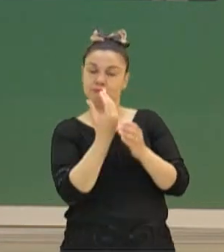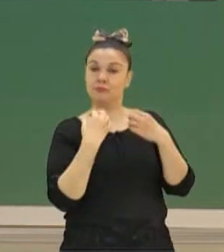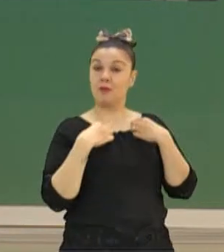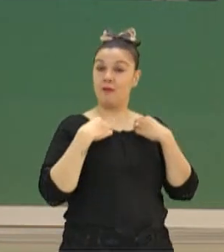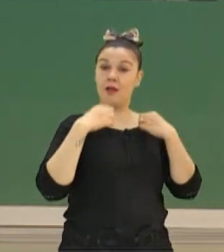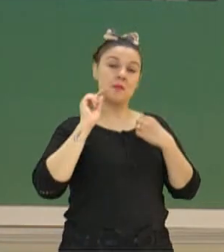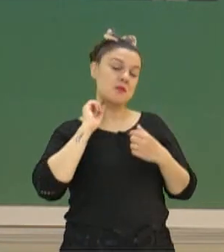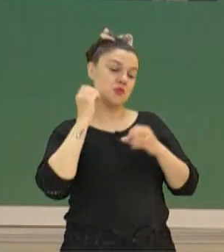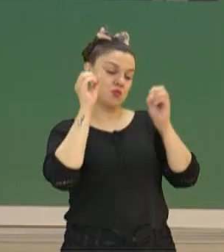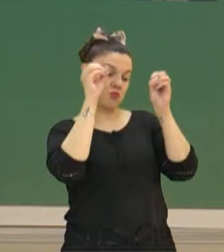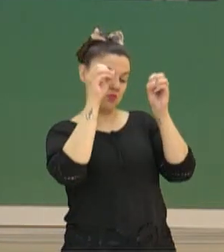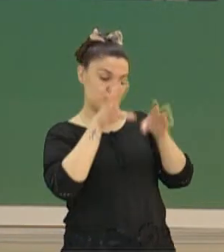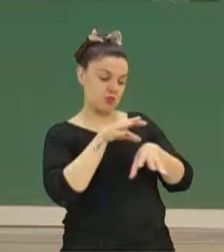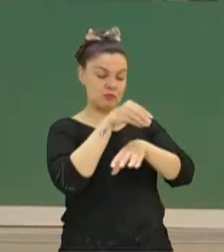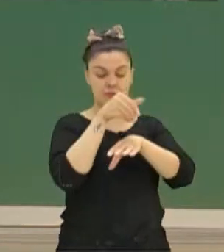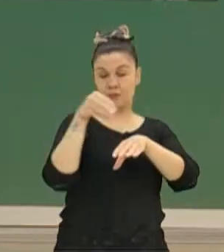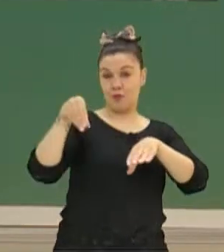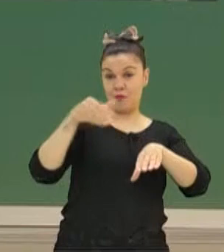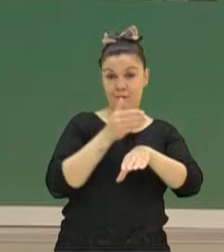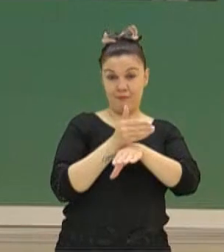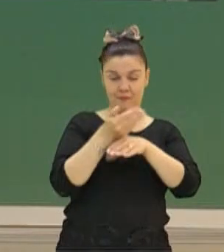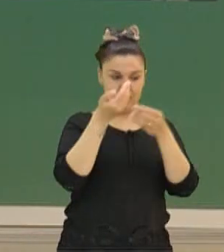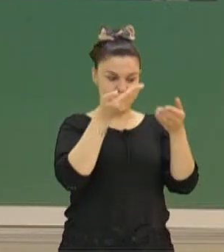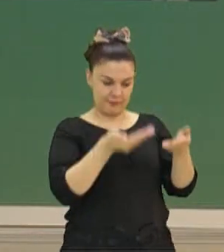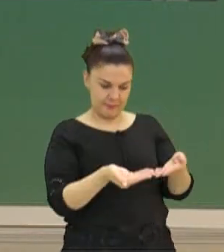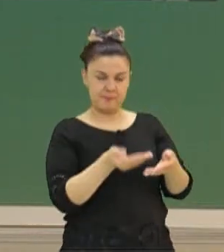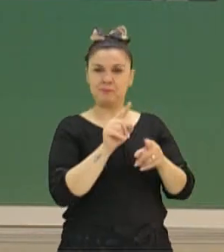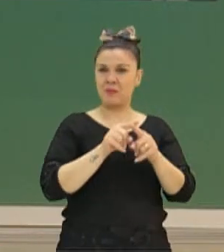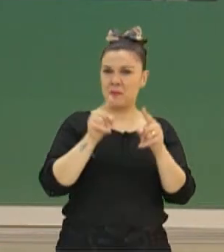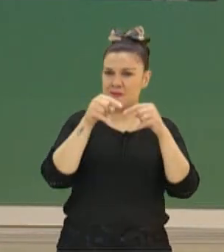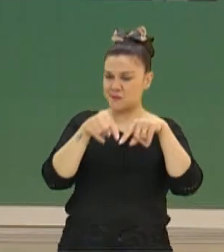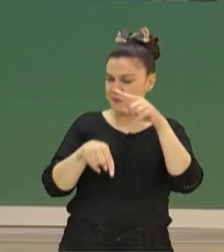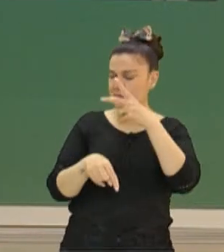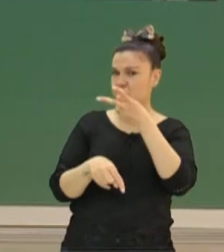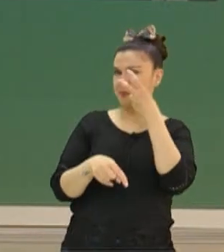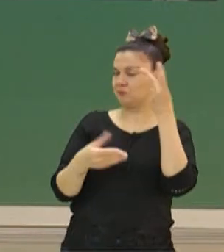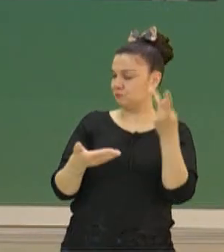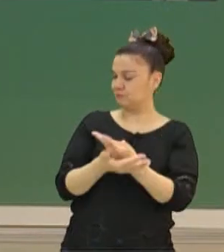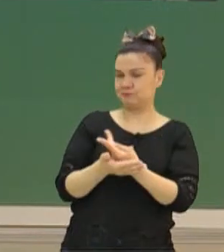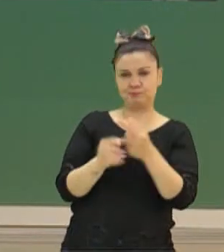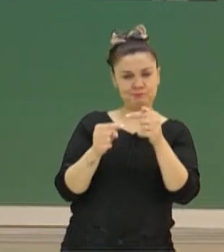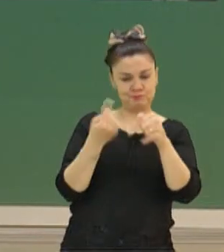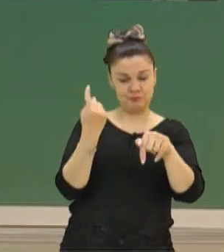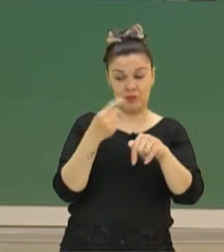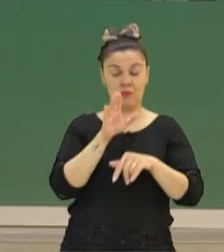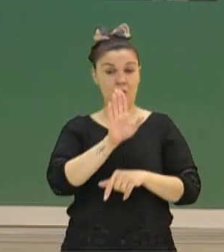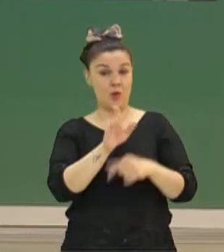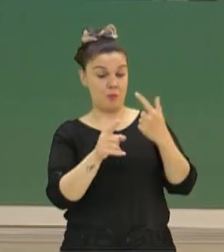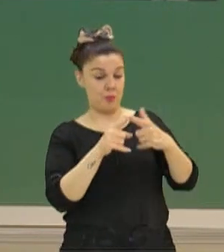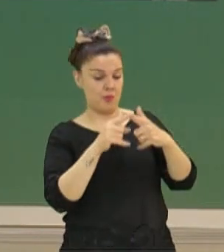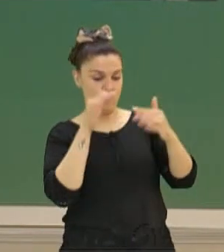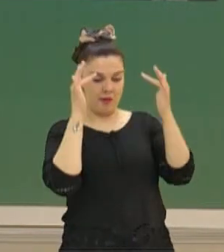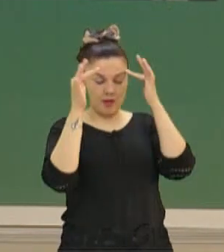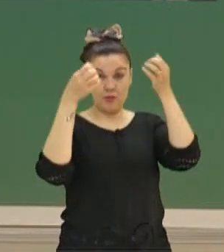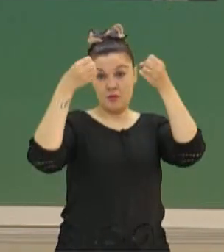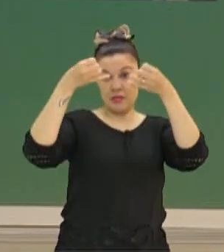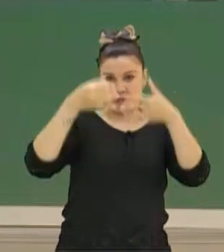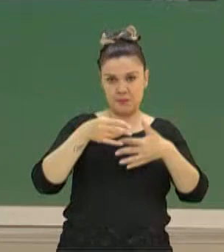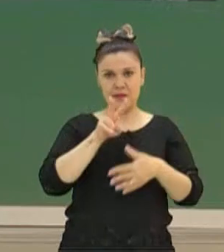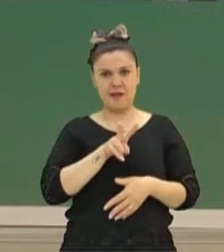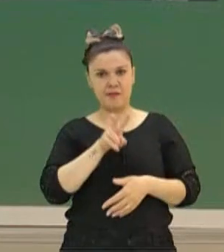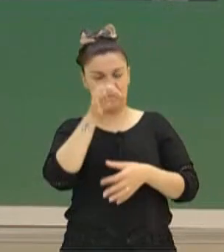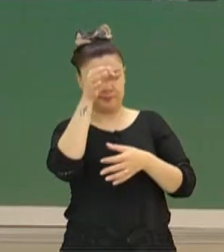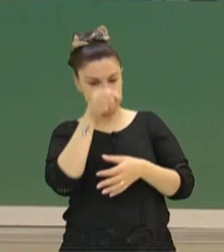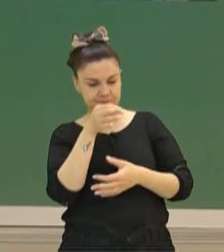daquela camisa suja, com trigo. Mas a gente percebeu que aquilo não estava certo. Não é porque a teoria diz que vai